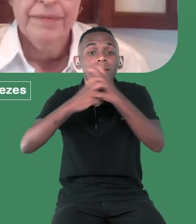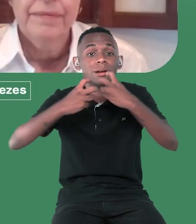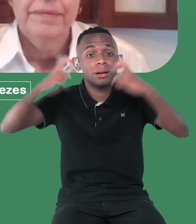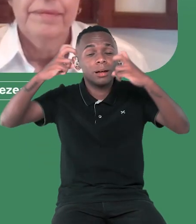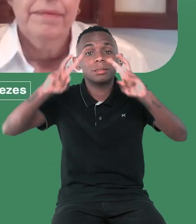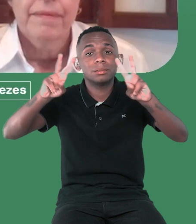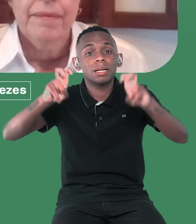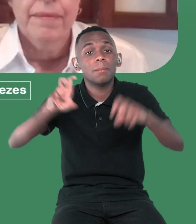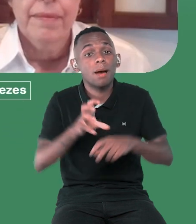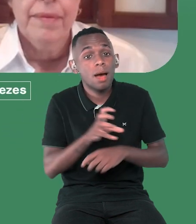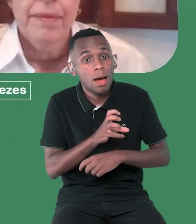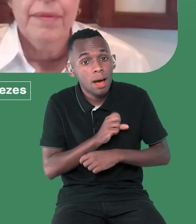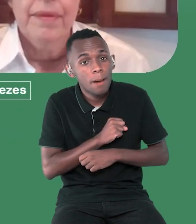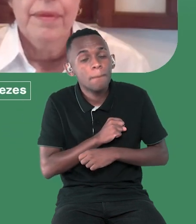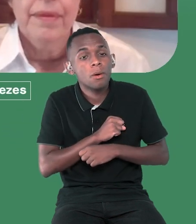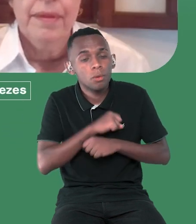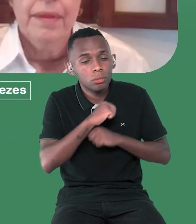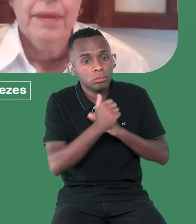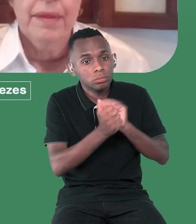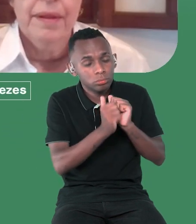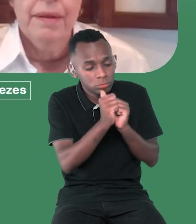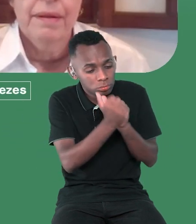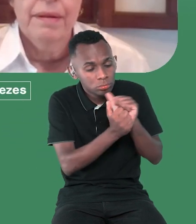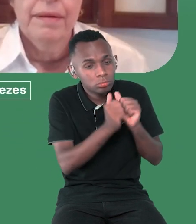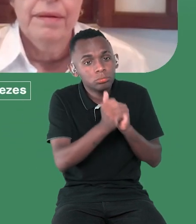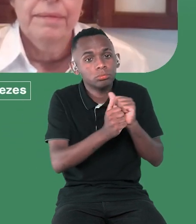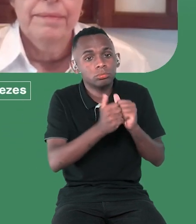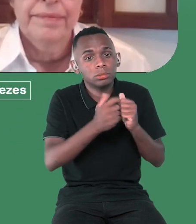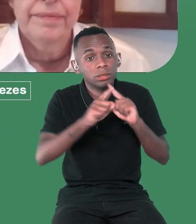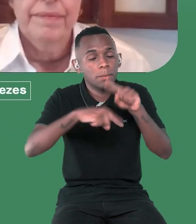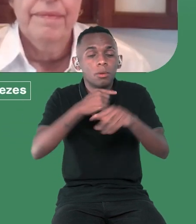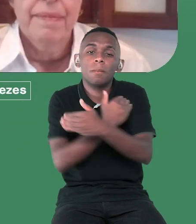de amor, se acasalam e morrem.